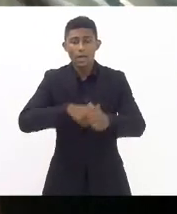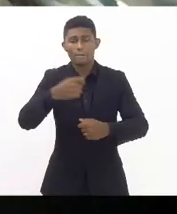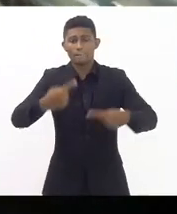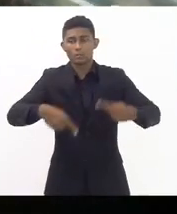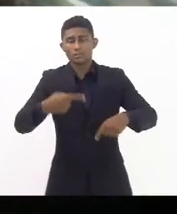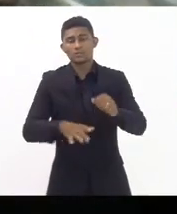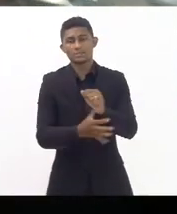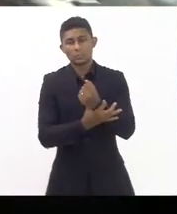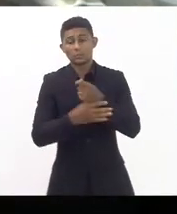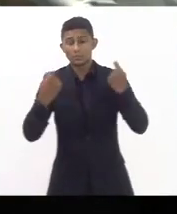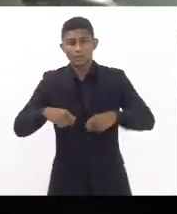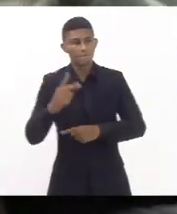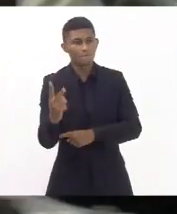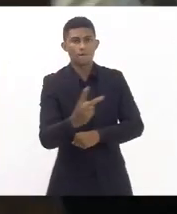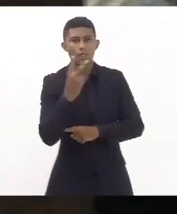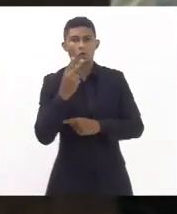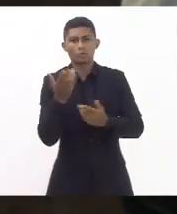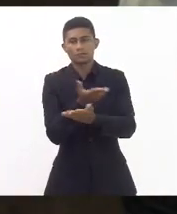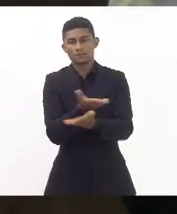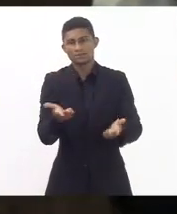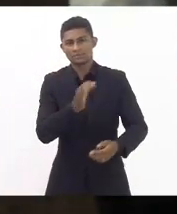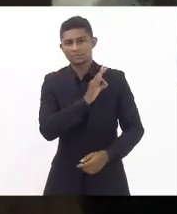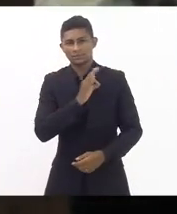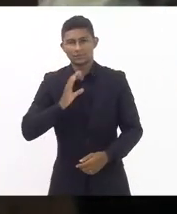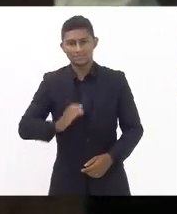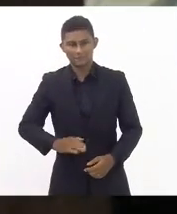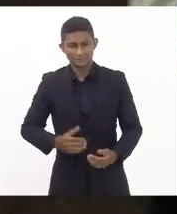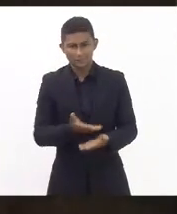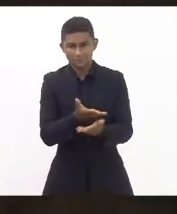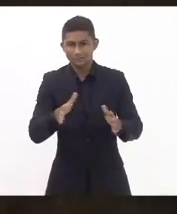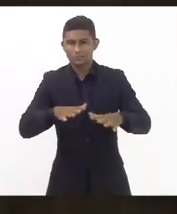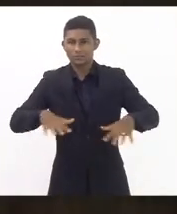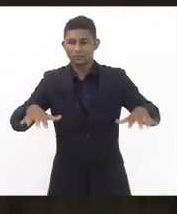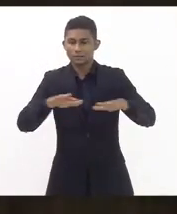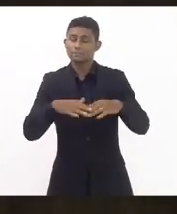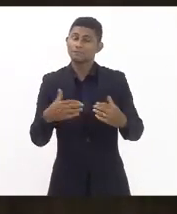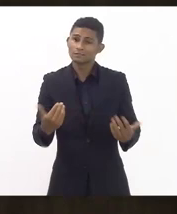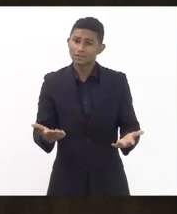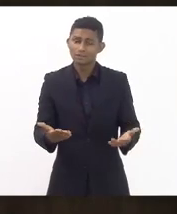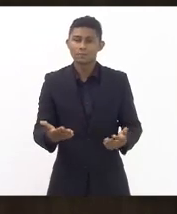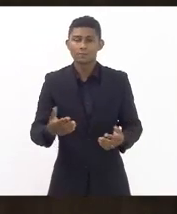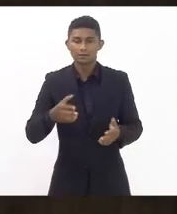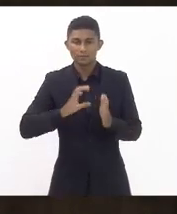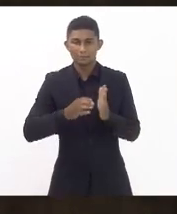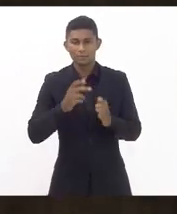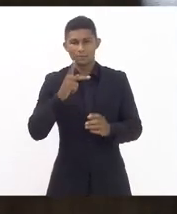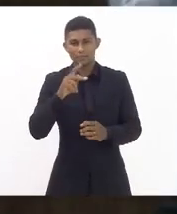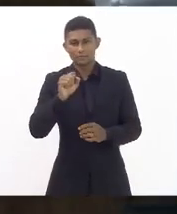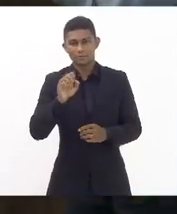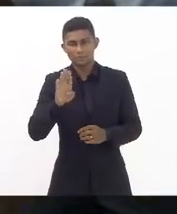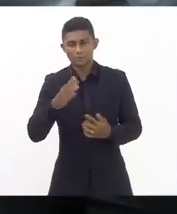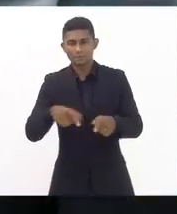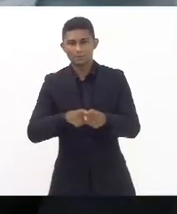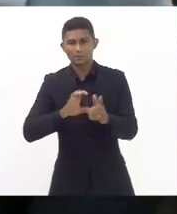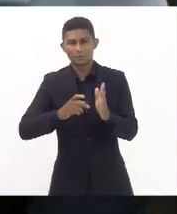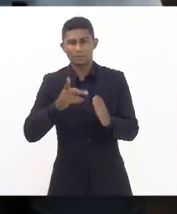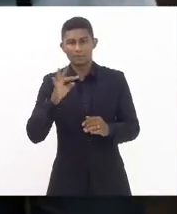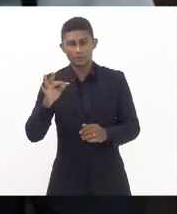prioridade de valorização da Polícia Civil e do conjunto dos agentes de segurança. Portanto, esse bloco PSB-PT encaminha o